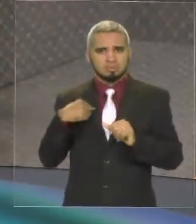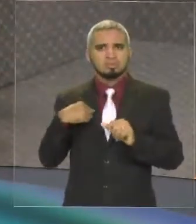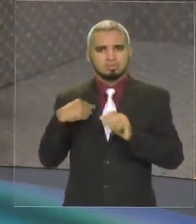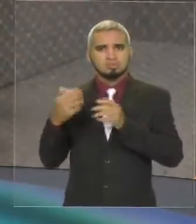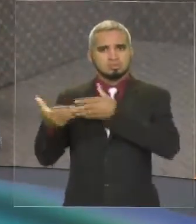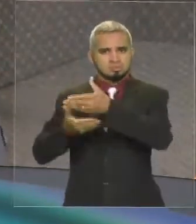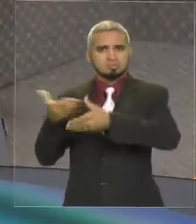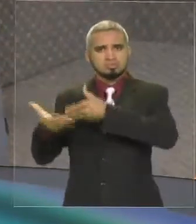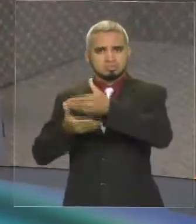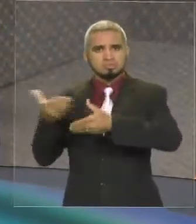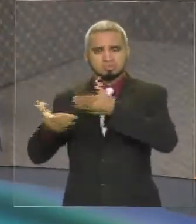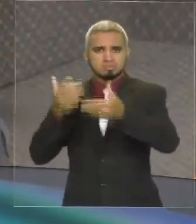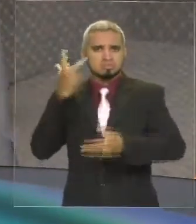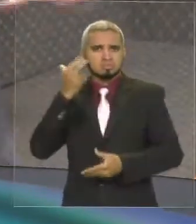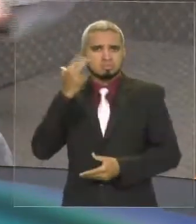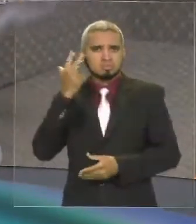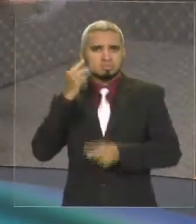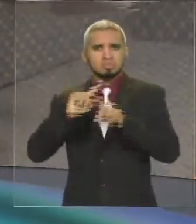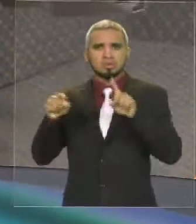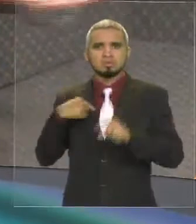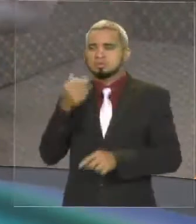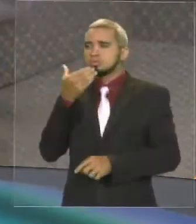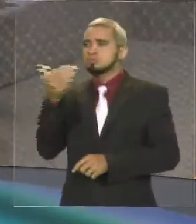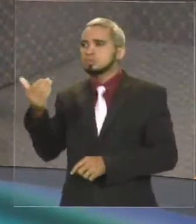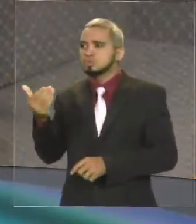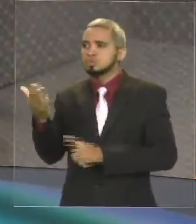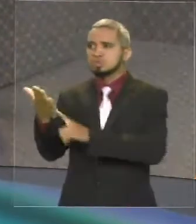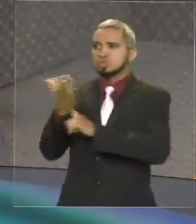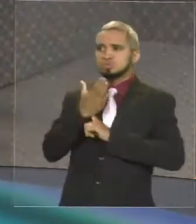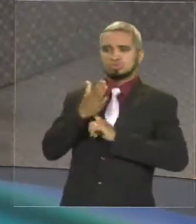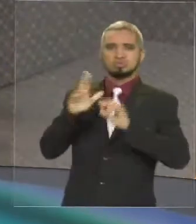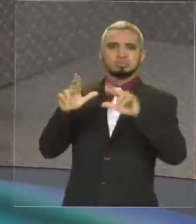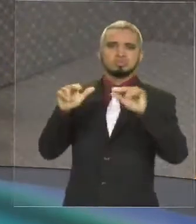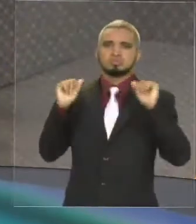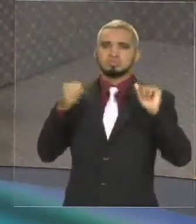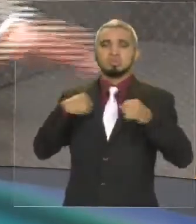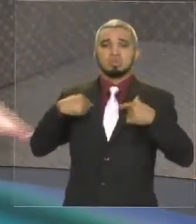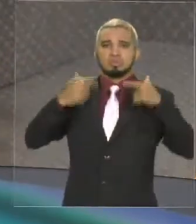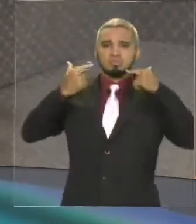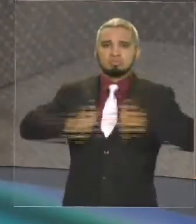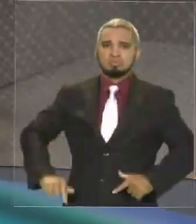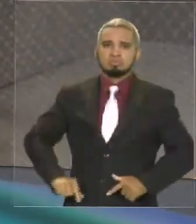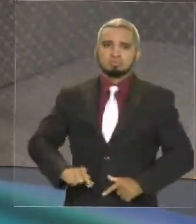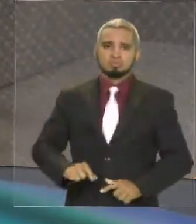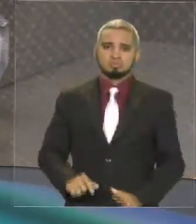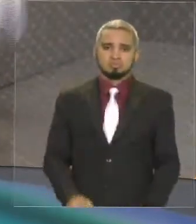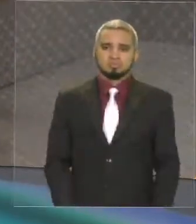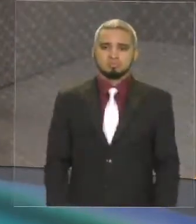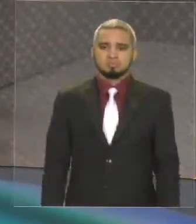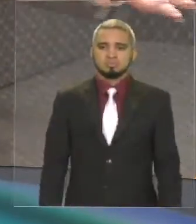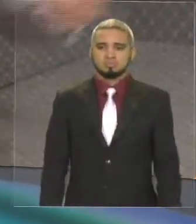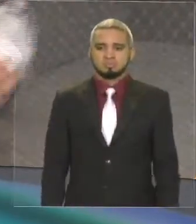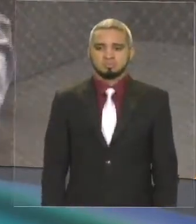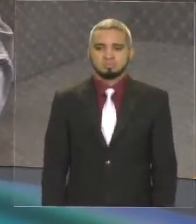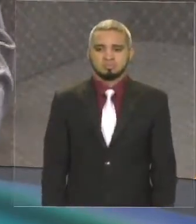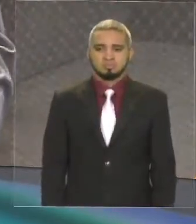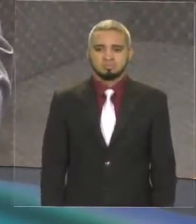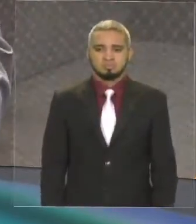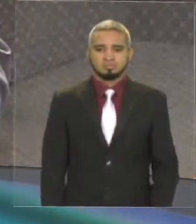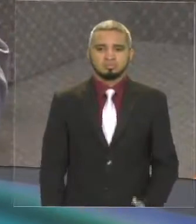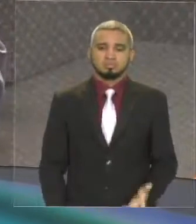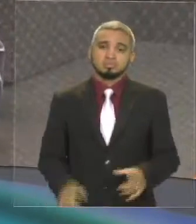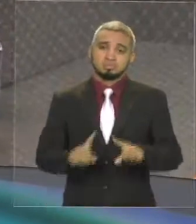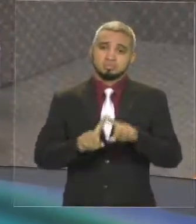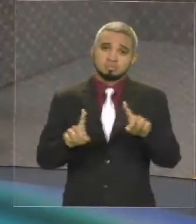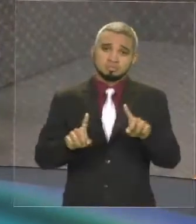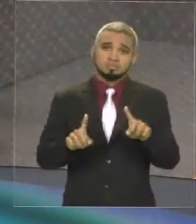cargo, nunca pedi nenhum favor pessoal, nada. Tem total independência em relação ao atual governo. Mas, politicamente, quis